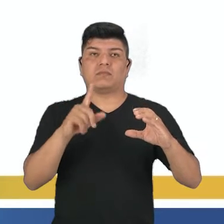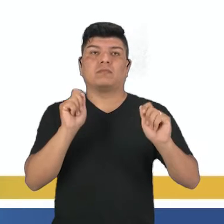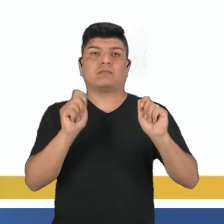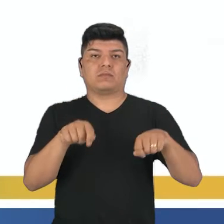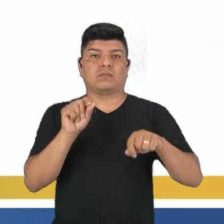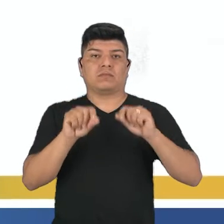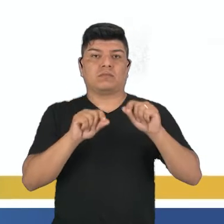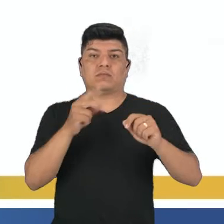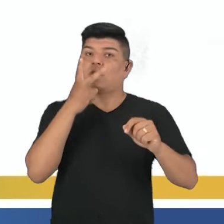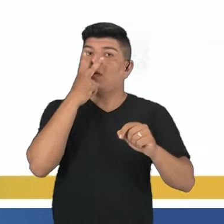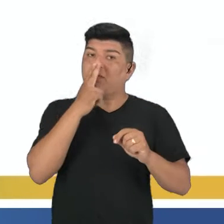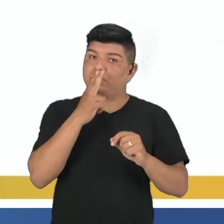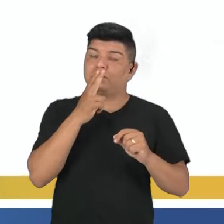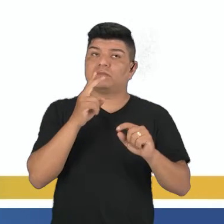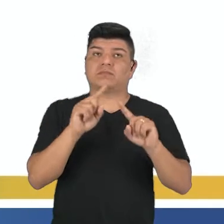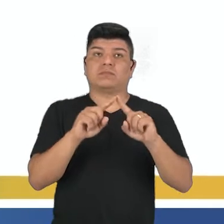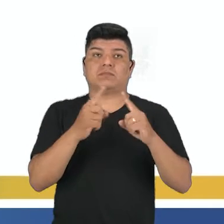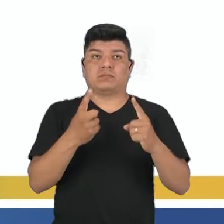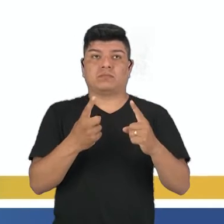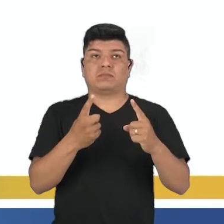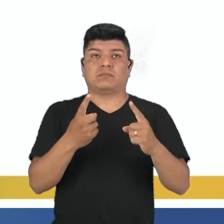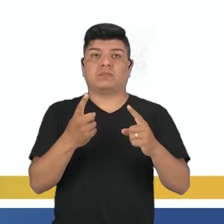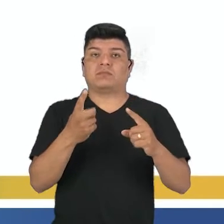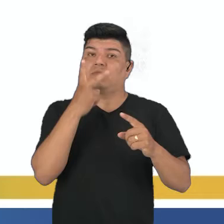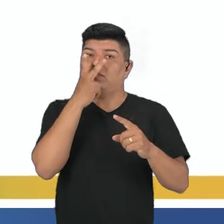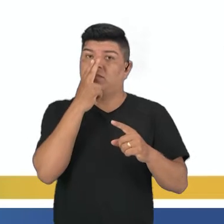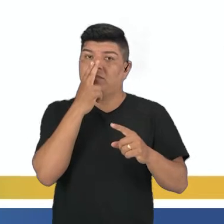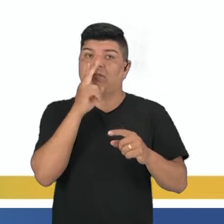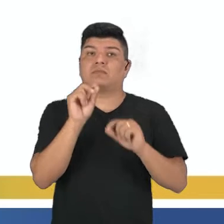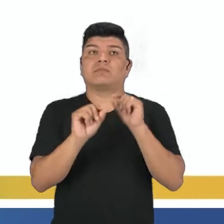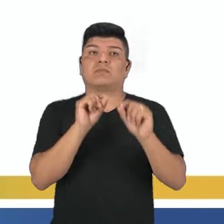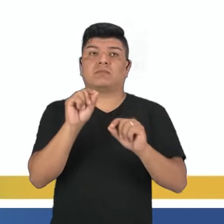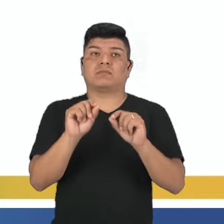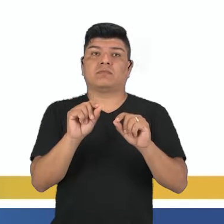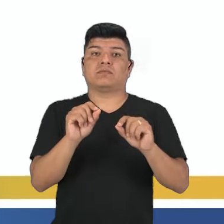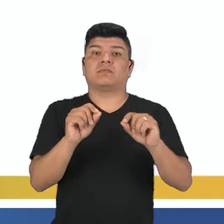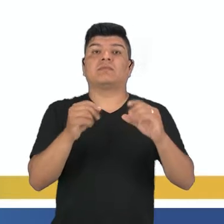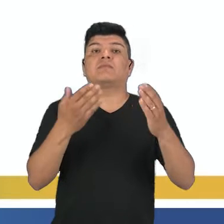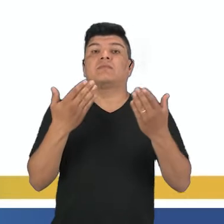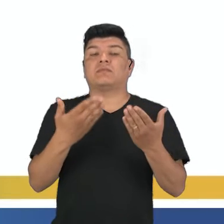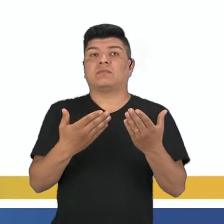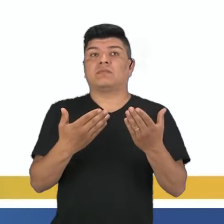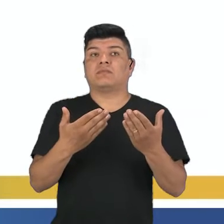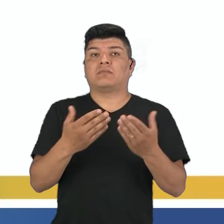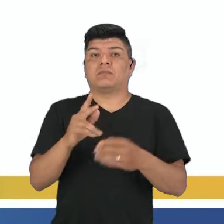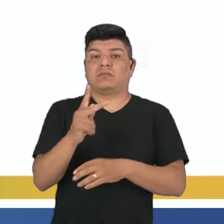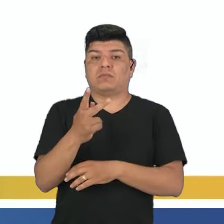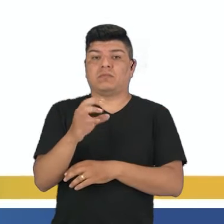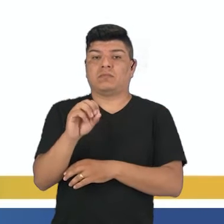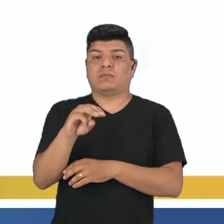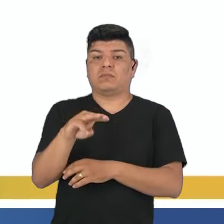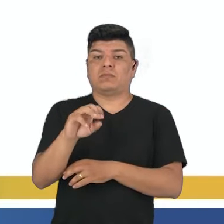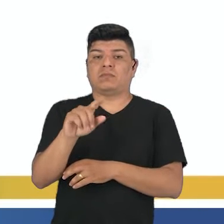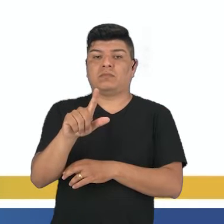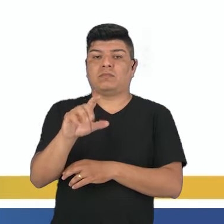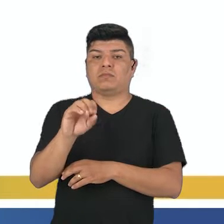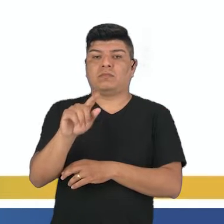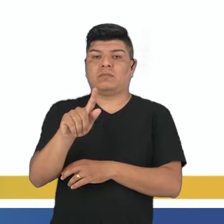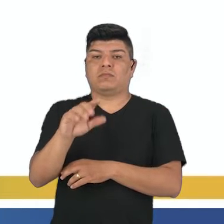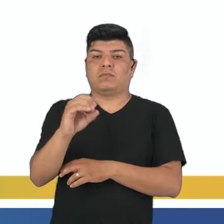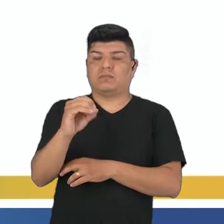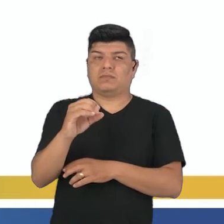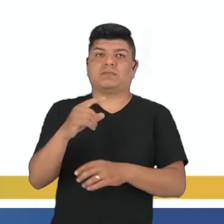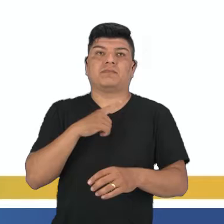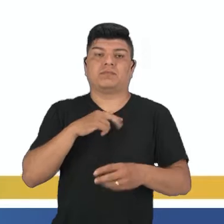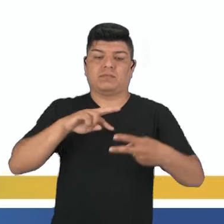de forma semelhante. Quando é de forma semelhante, nós chamamos esses genes de genes homólogos, tá? Nós temos